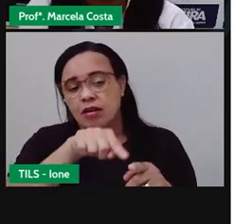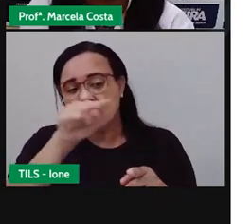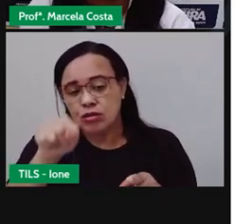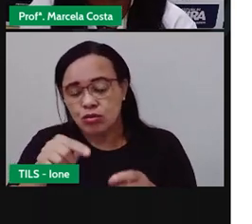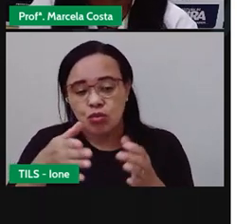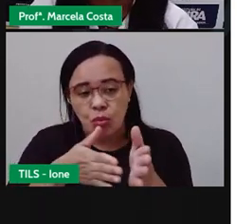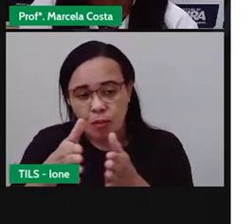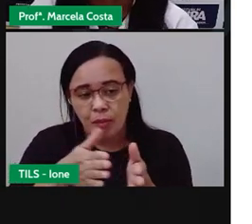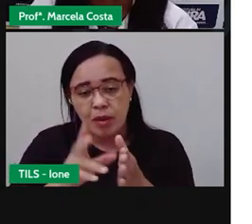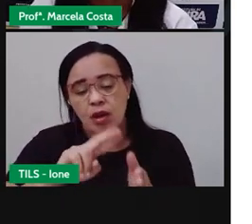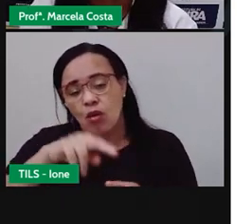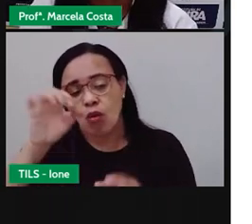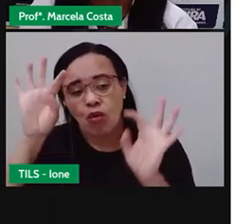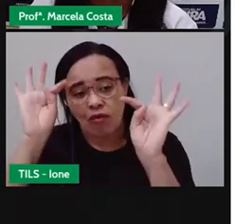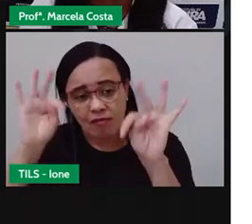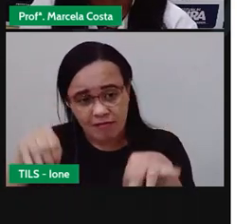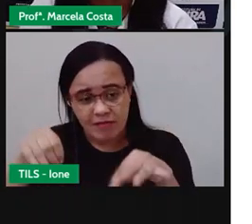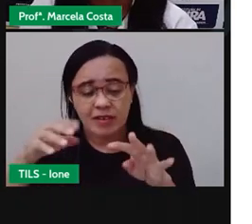no final